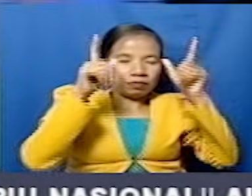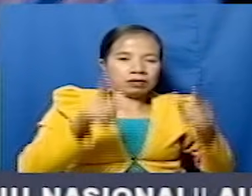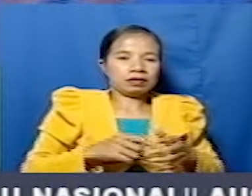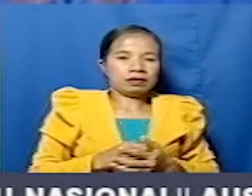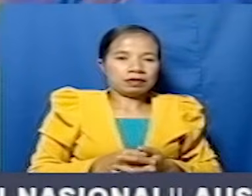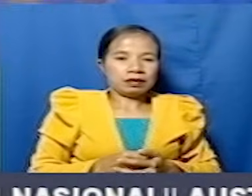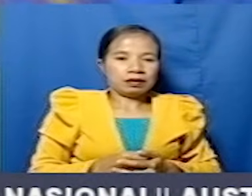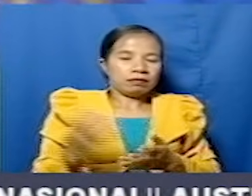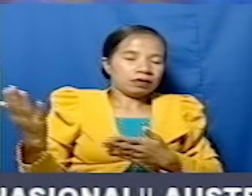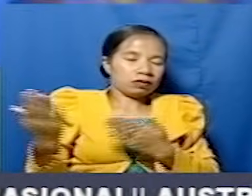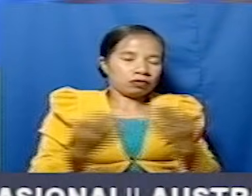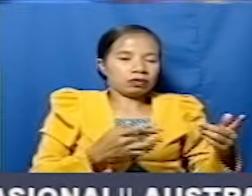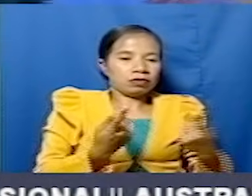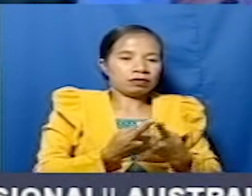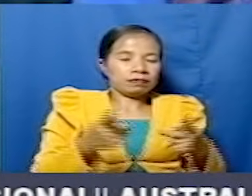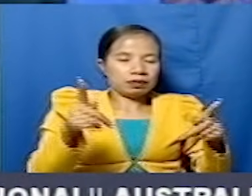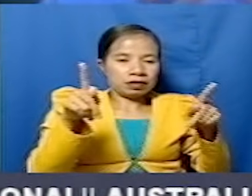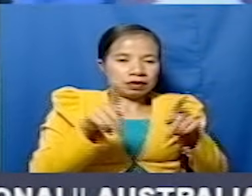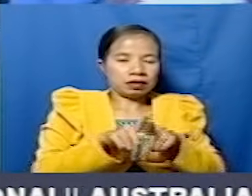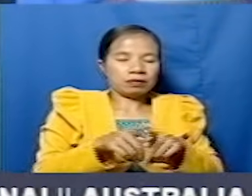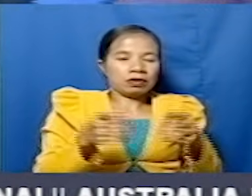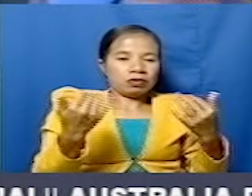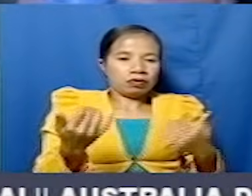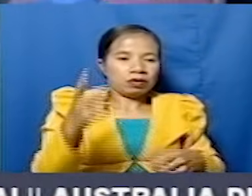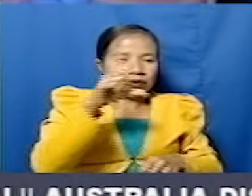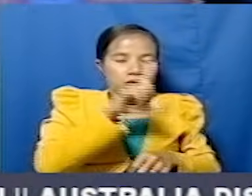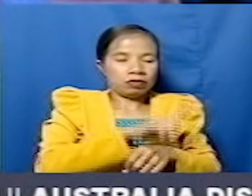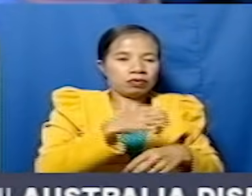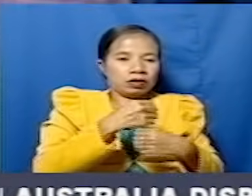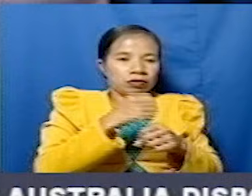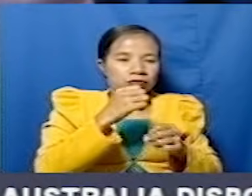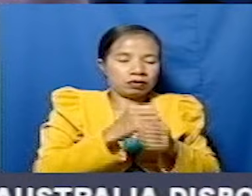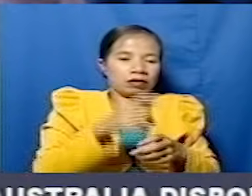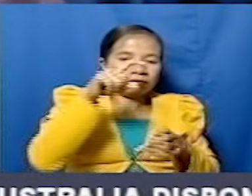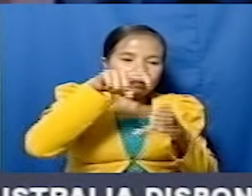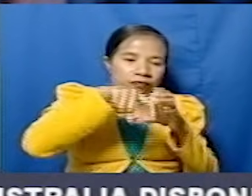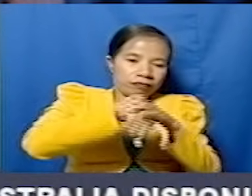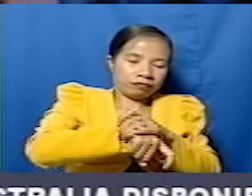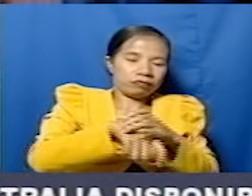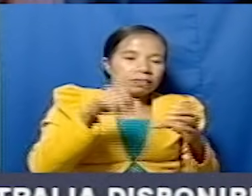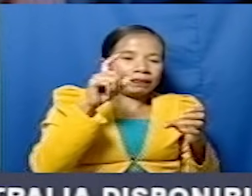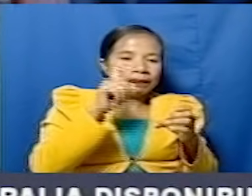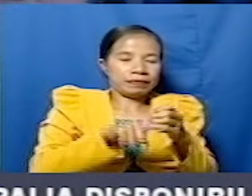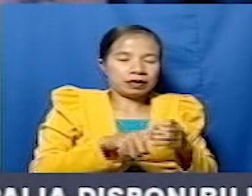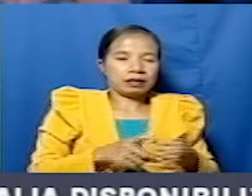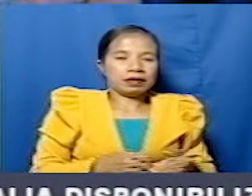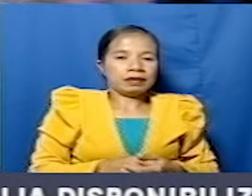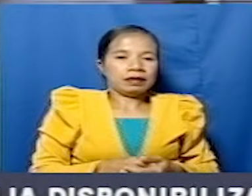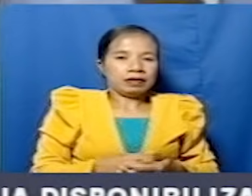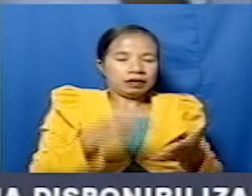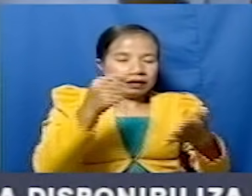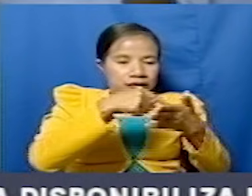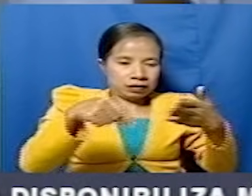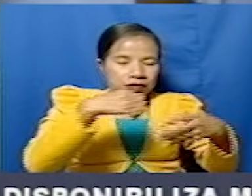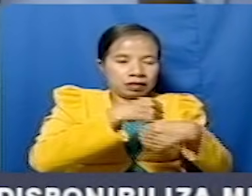maka lobby companhia neve uhendoro natu konkretiza atu pura mina acordo idanene